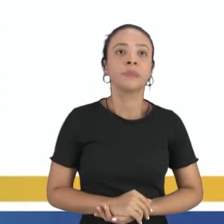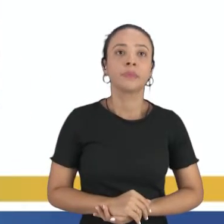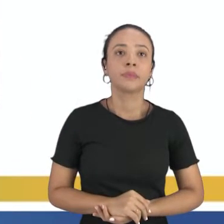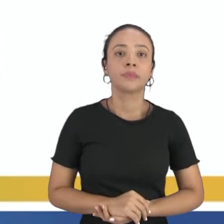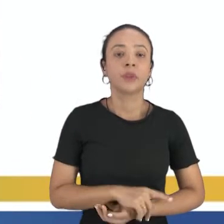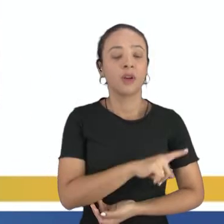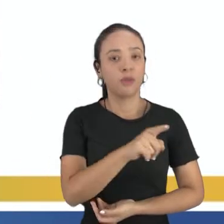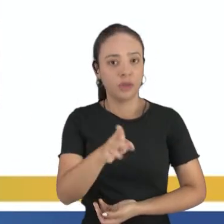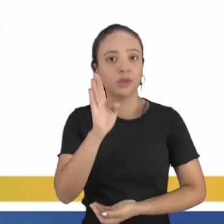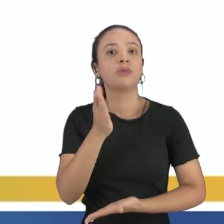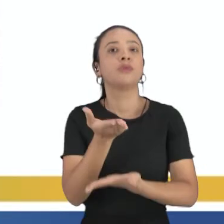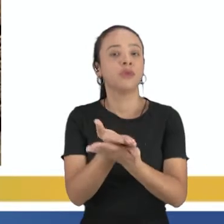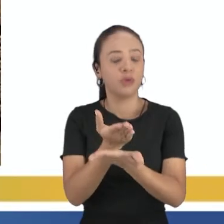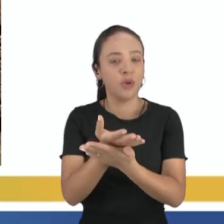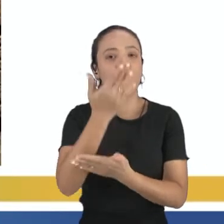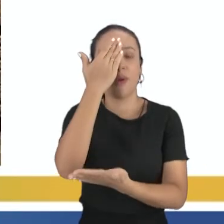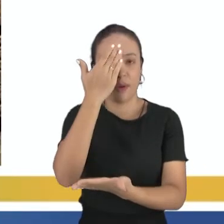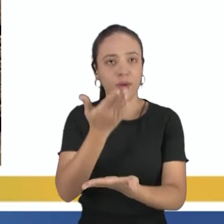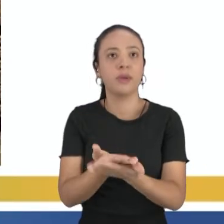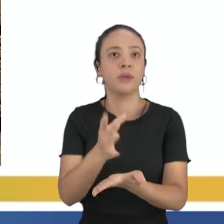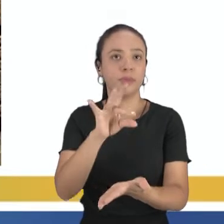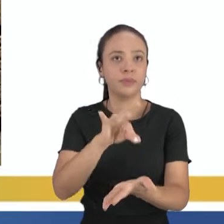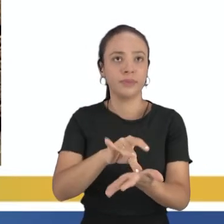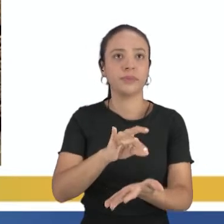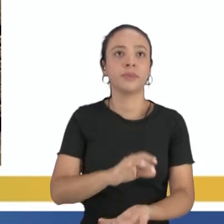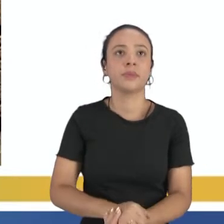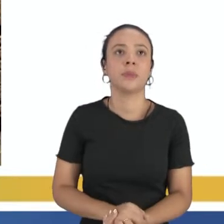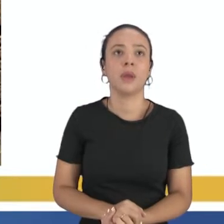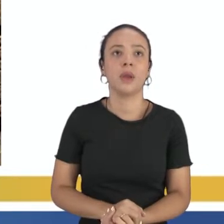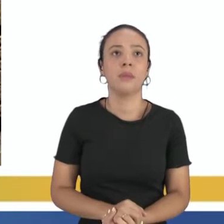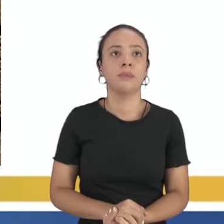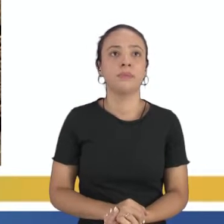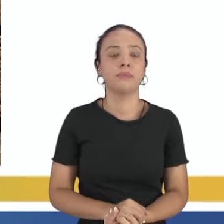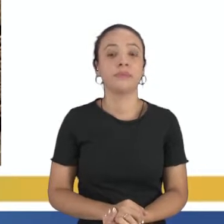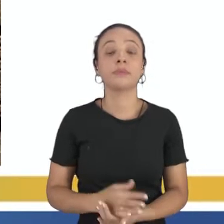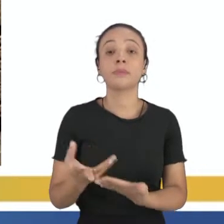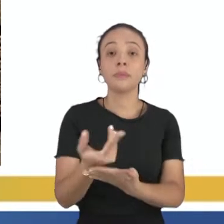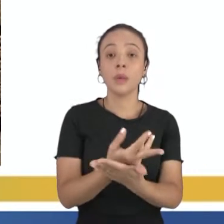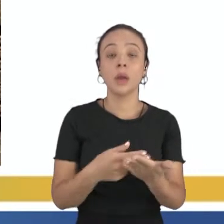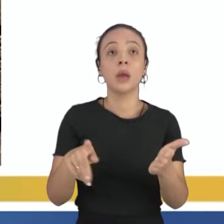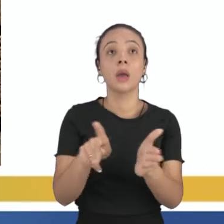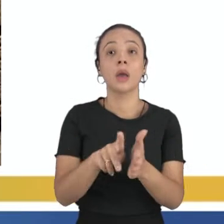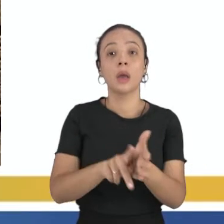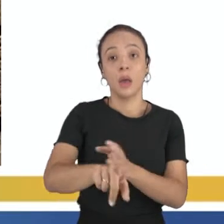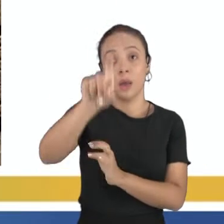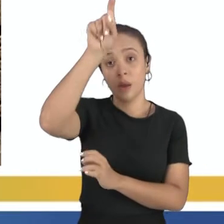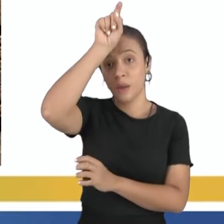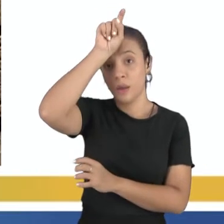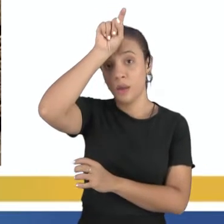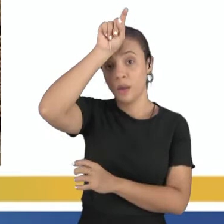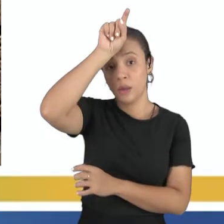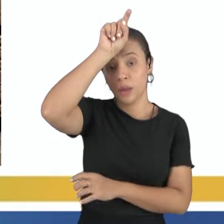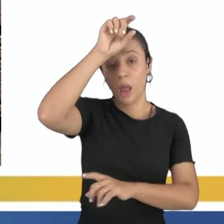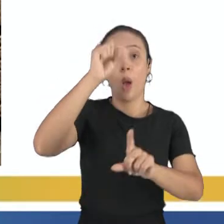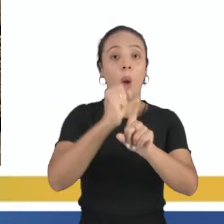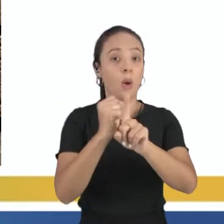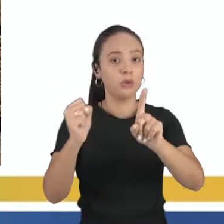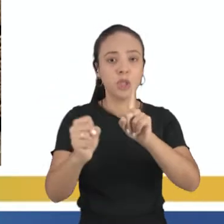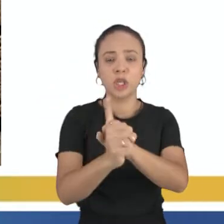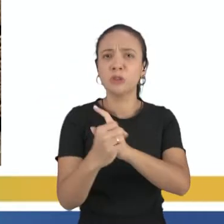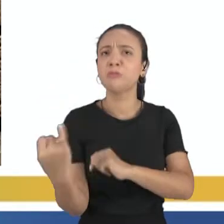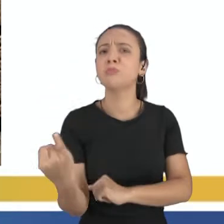certeza que você já estudou sobre isso. A arte egípcia. Uma das civilizações de maior importância